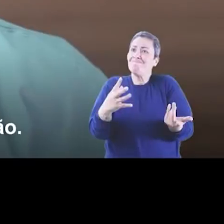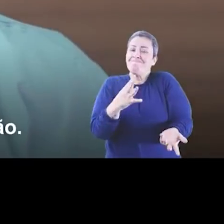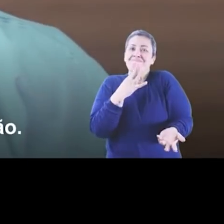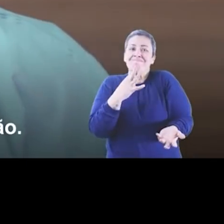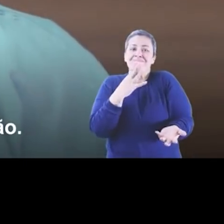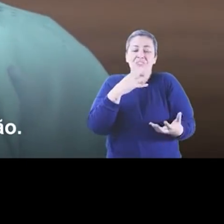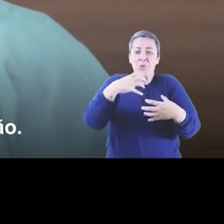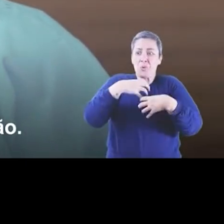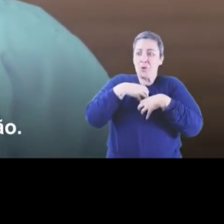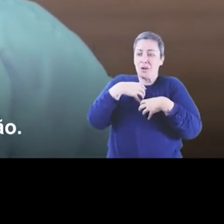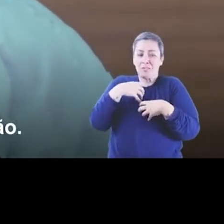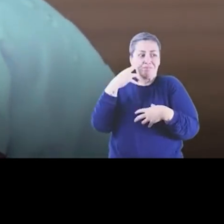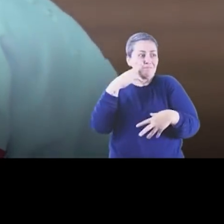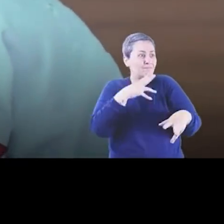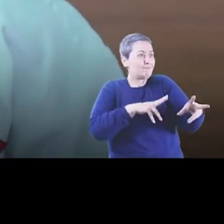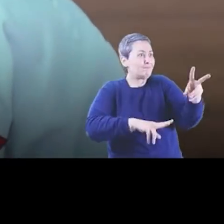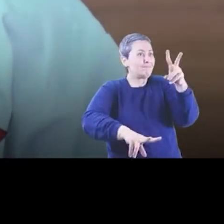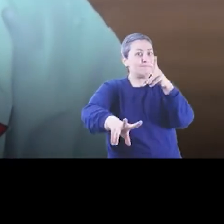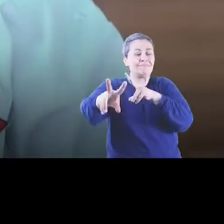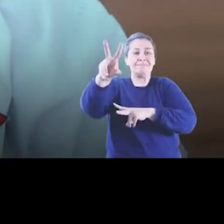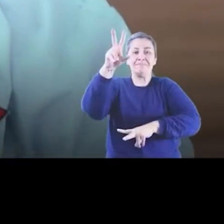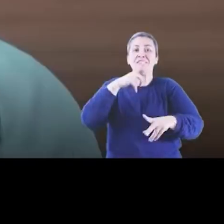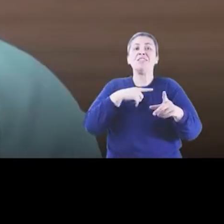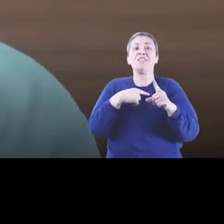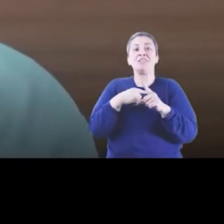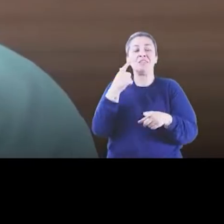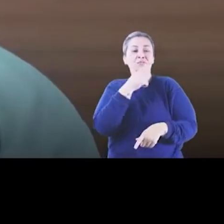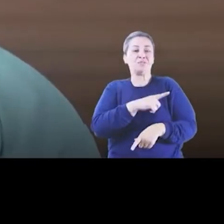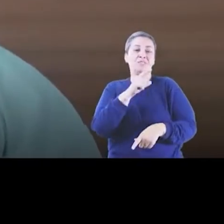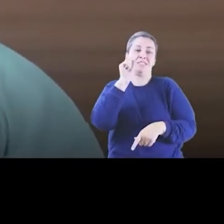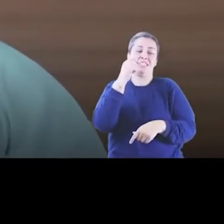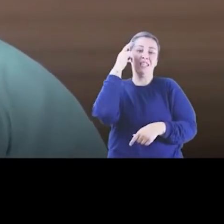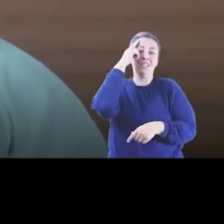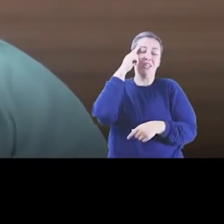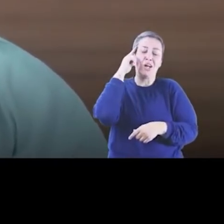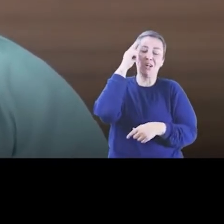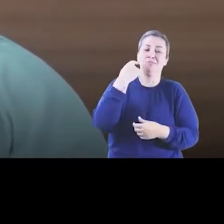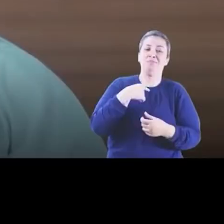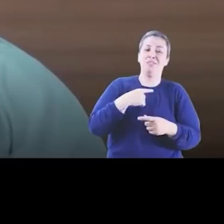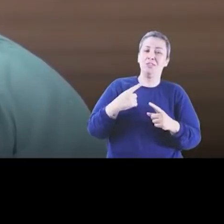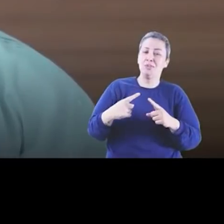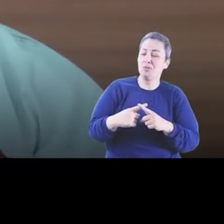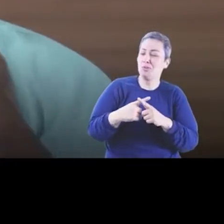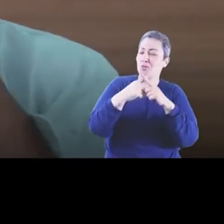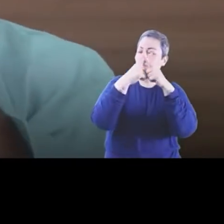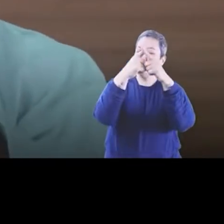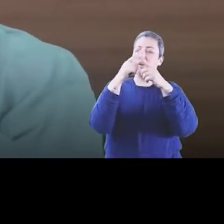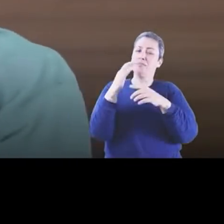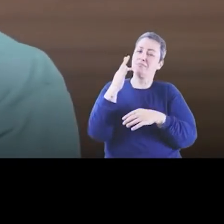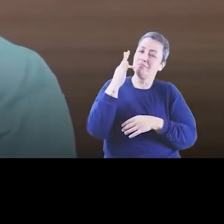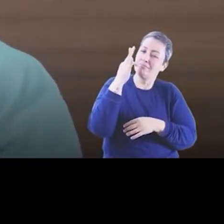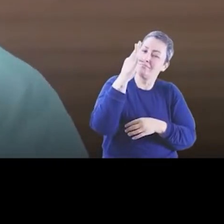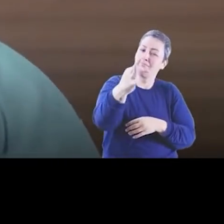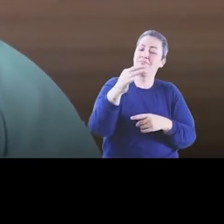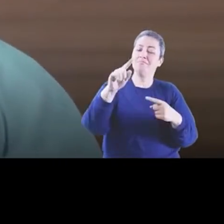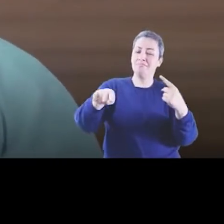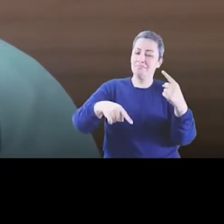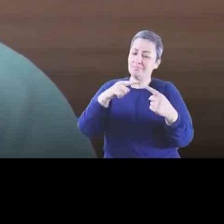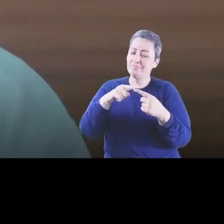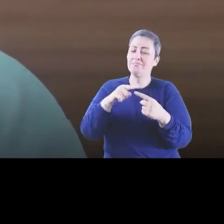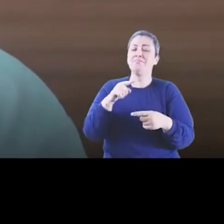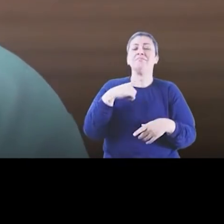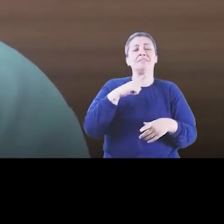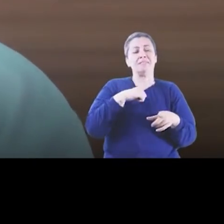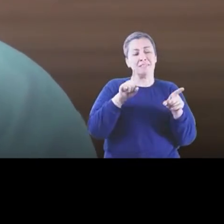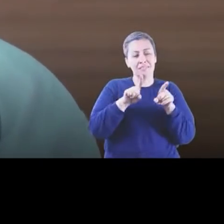meu campo de visão, para mim conseguir seguir nesse sonho de atleta, de buscar novos sonhos, novas metas dentro